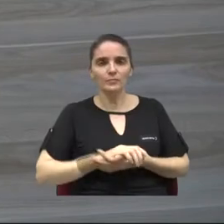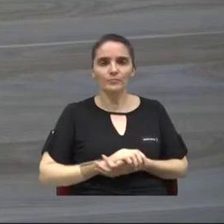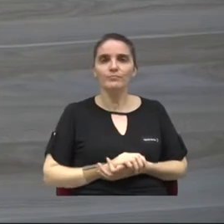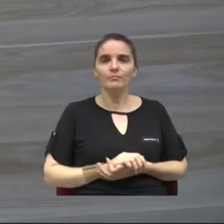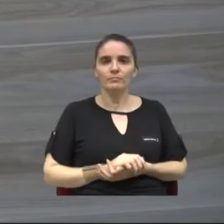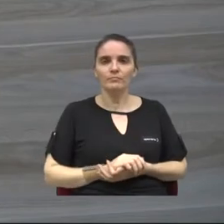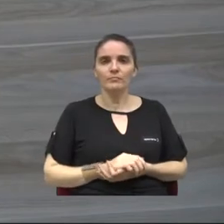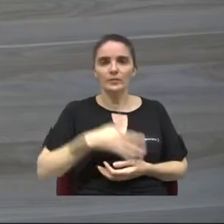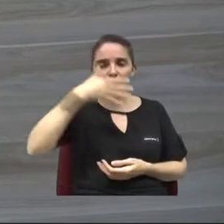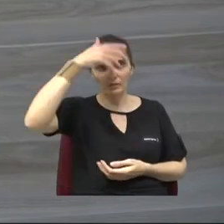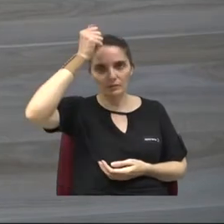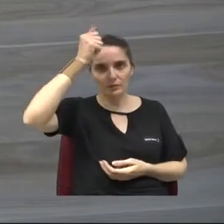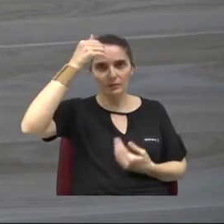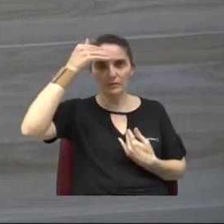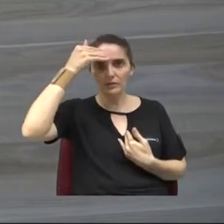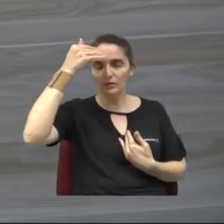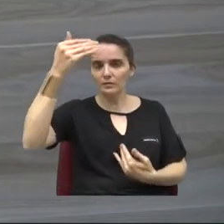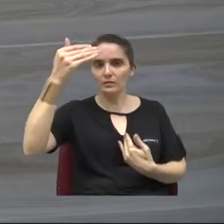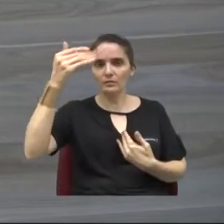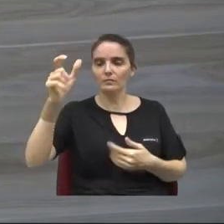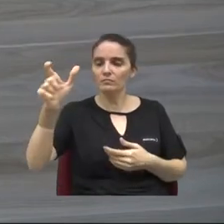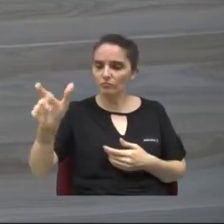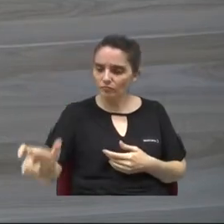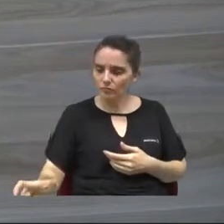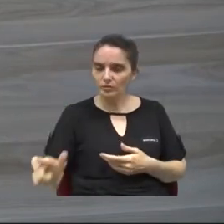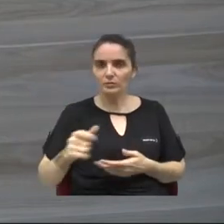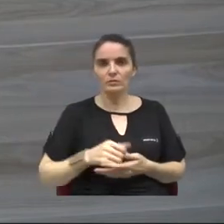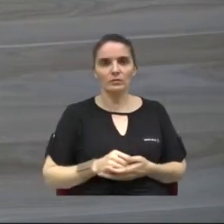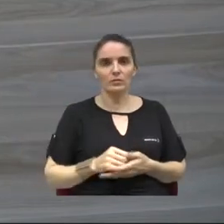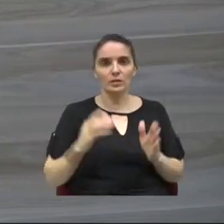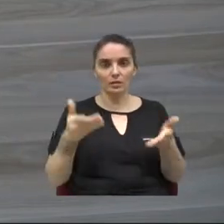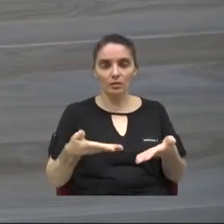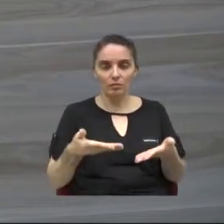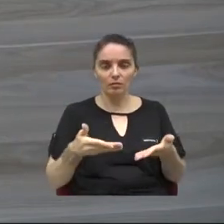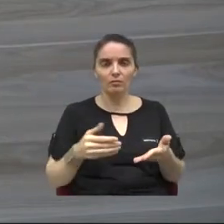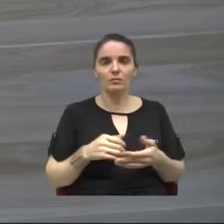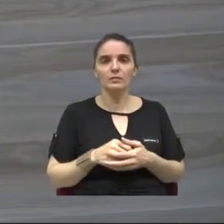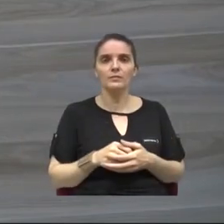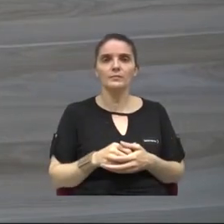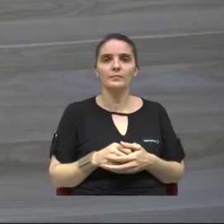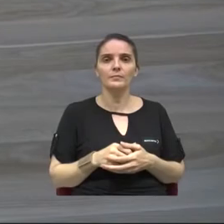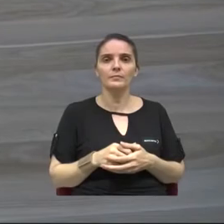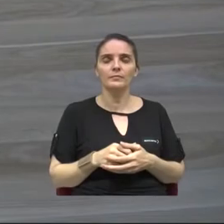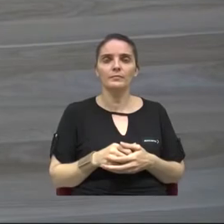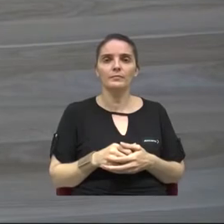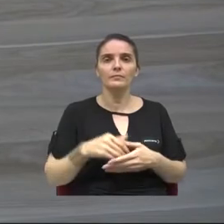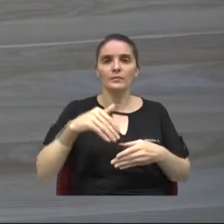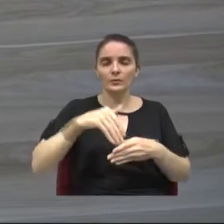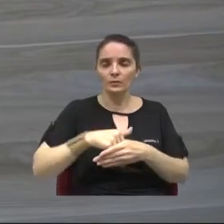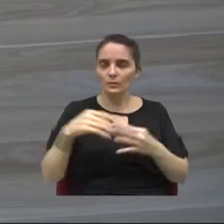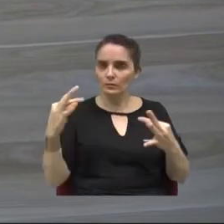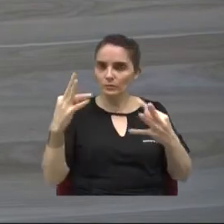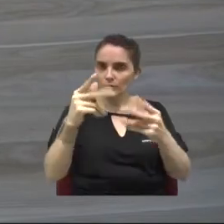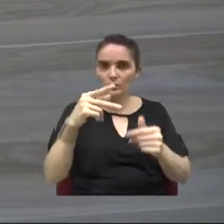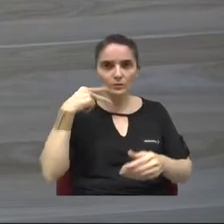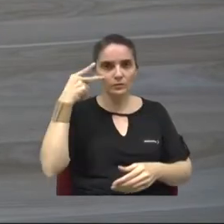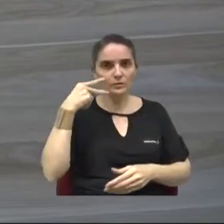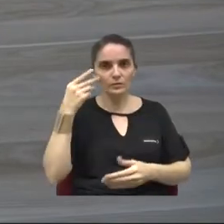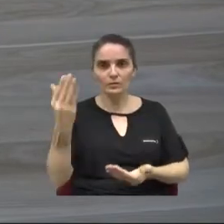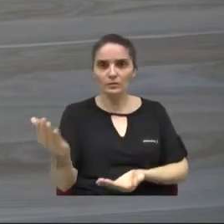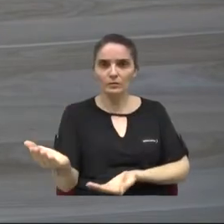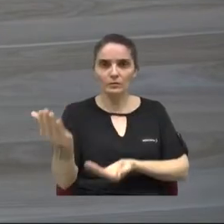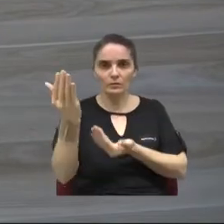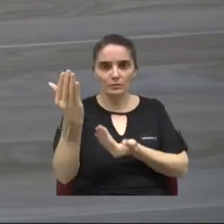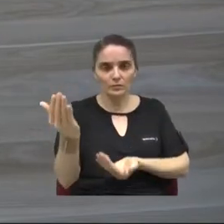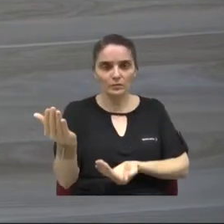muito grato a ele e quero transformar essa gratidão pelo voto de vocês em poder